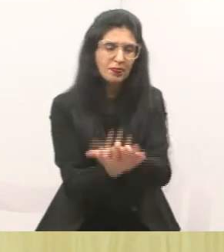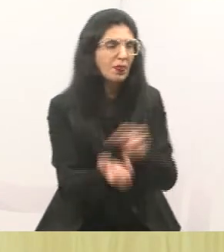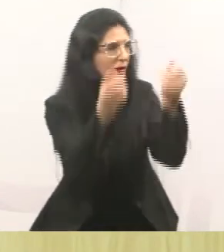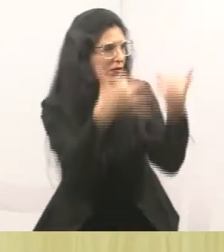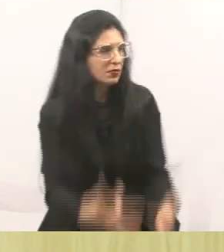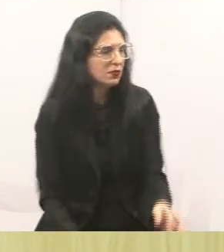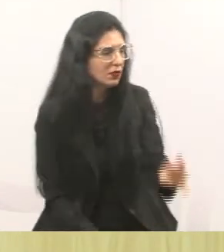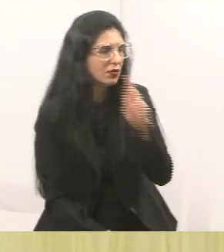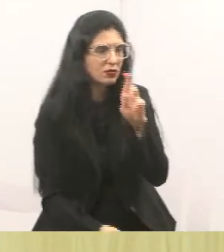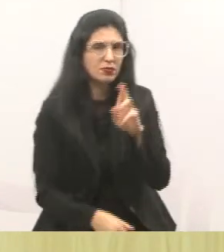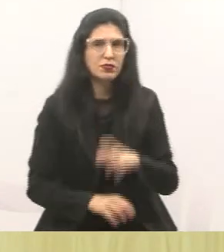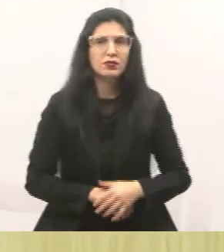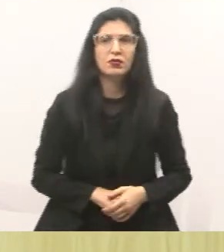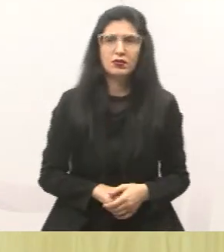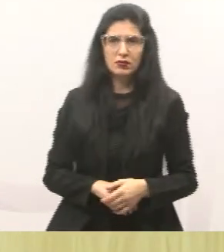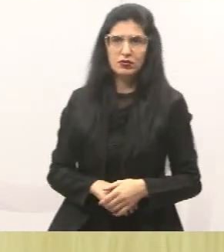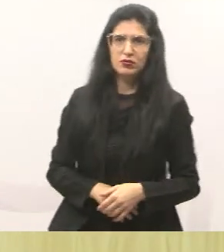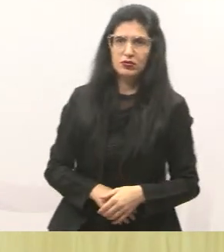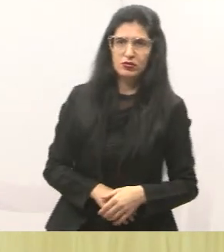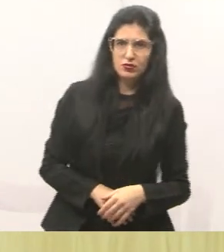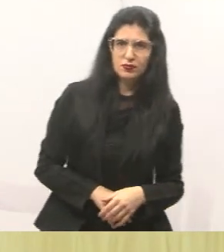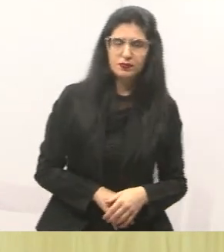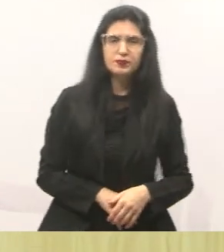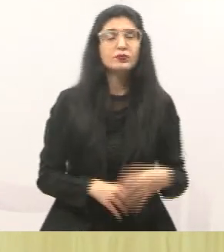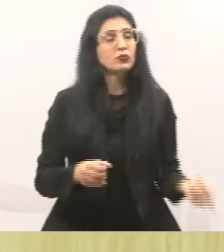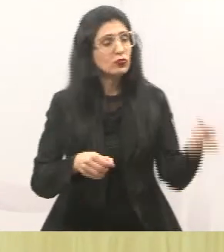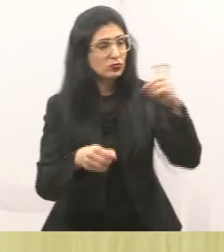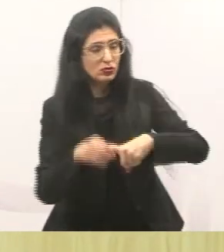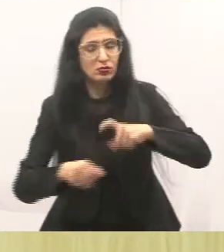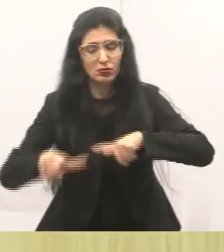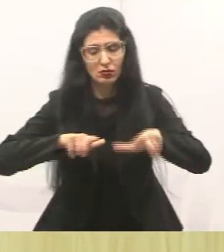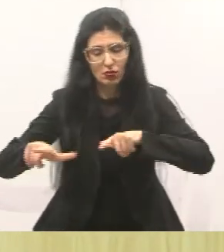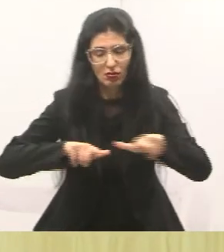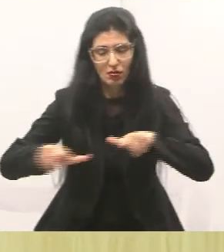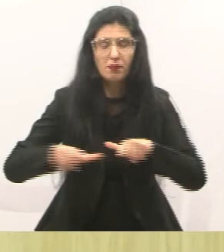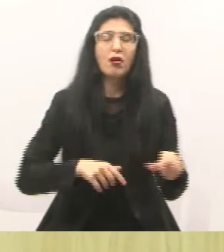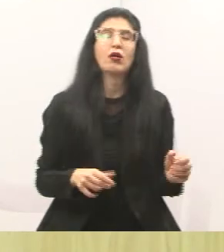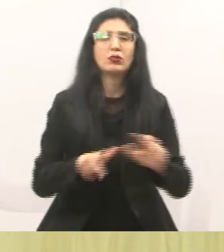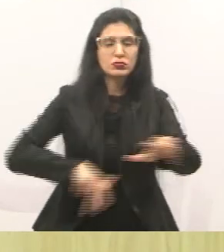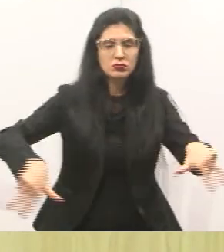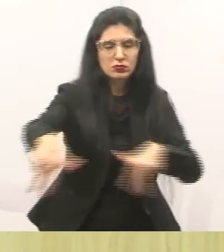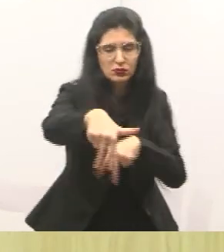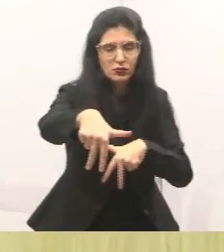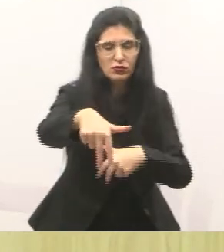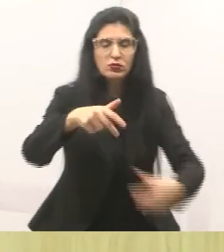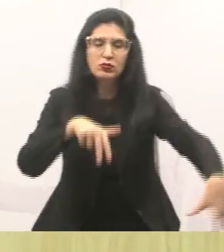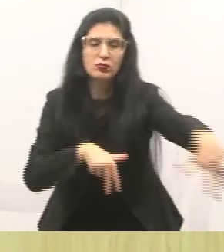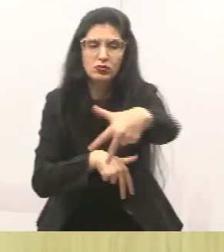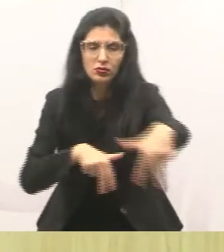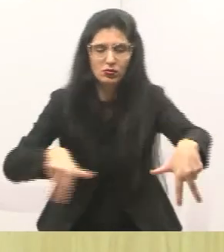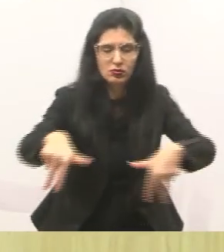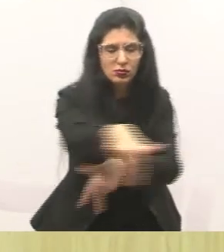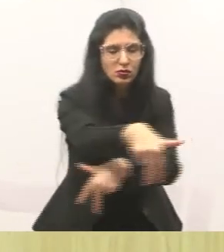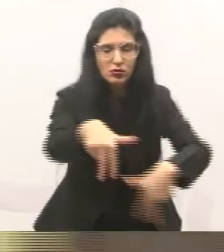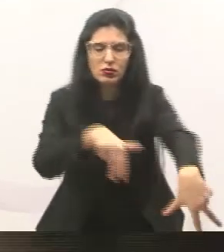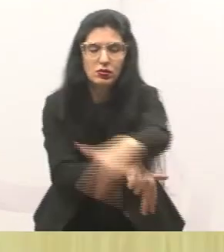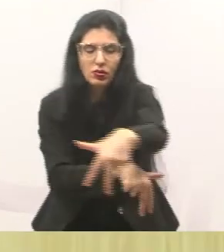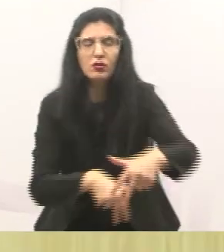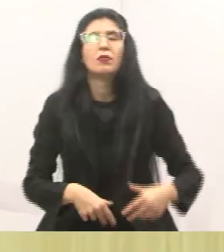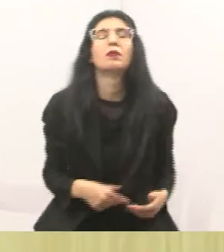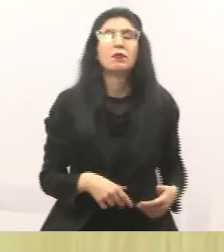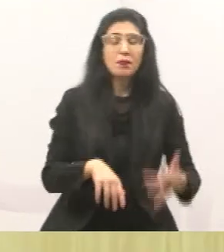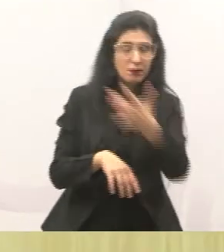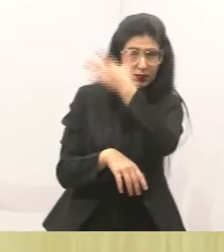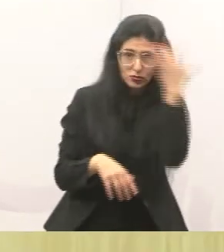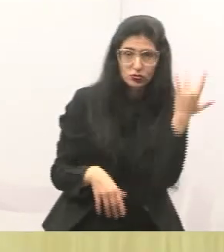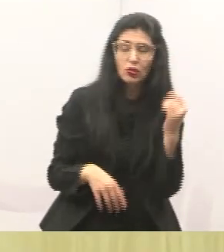informações. No que tange ao retorno ao trabalho em sistema de rodízio, os servidores trabalham no regime de home